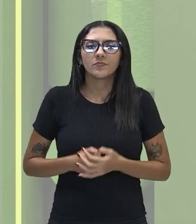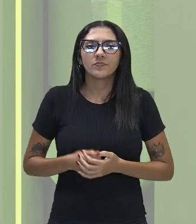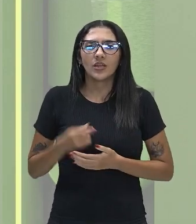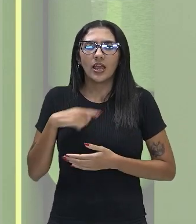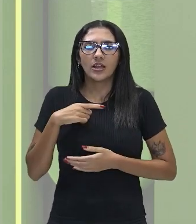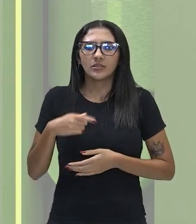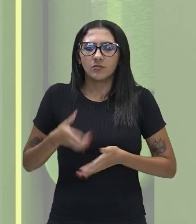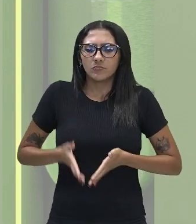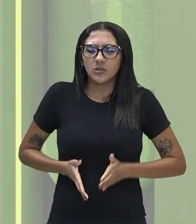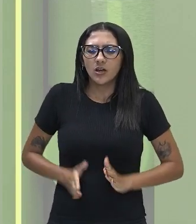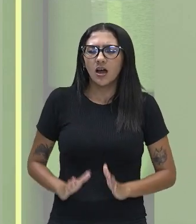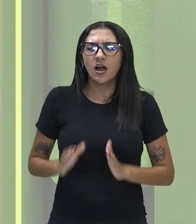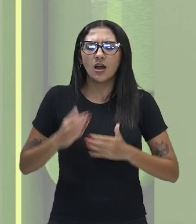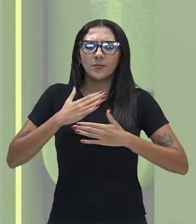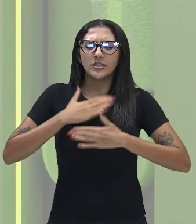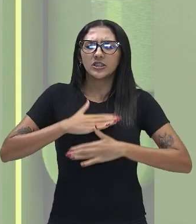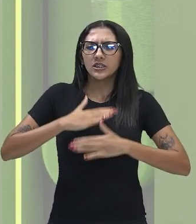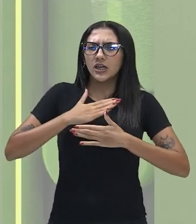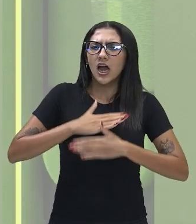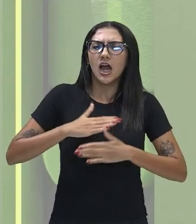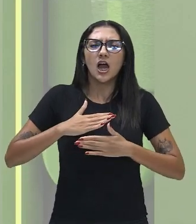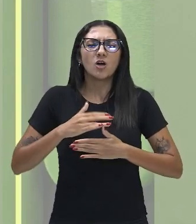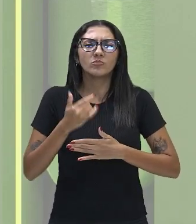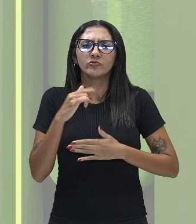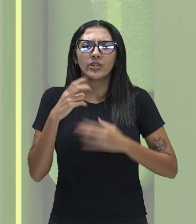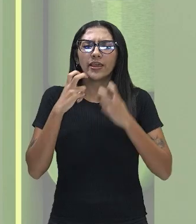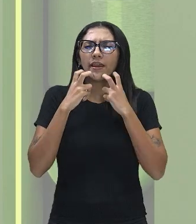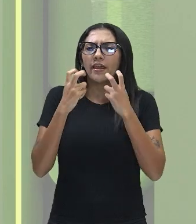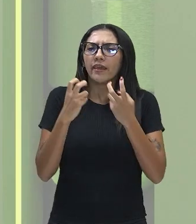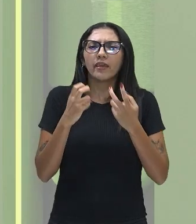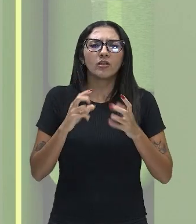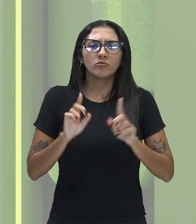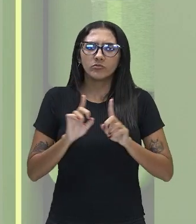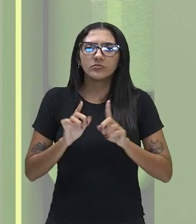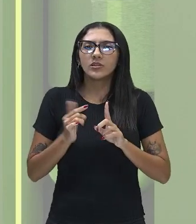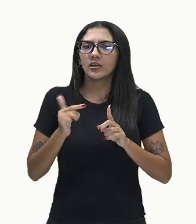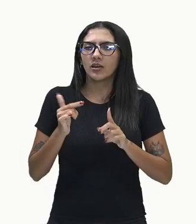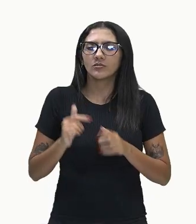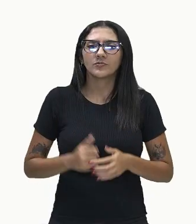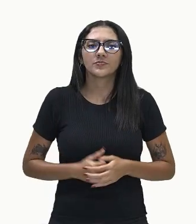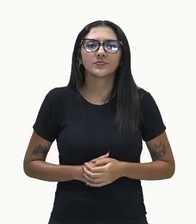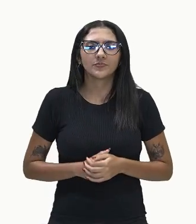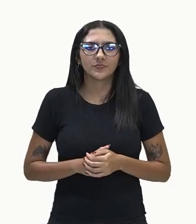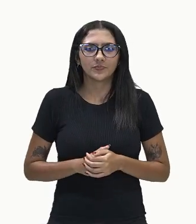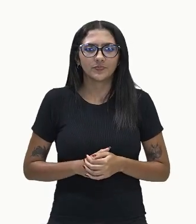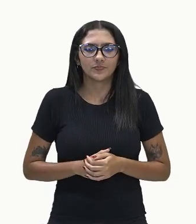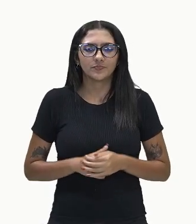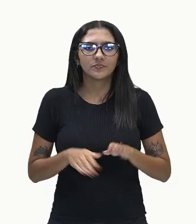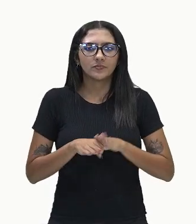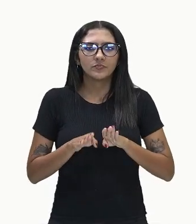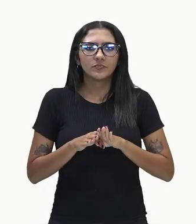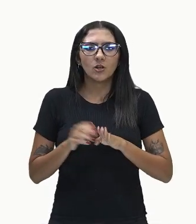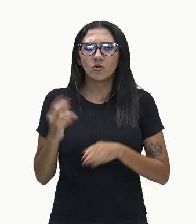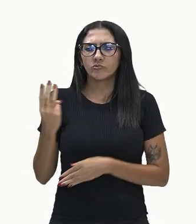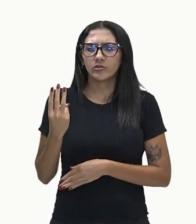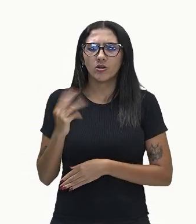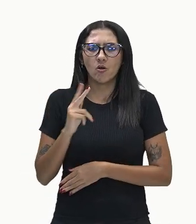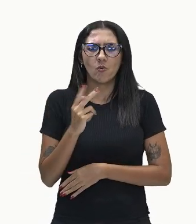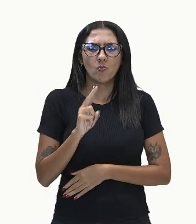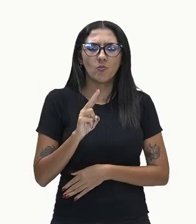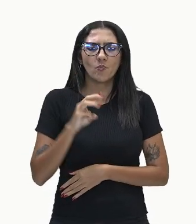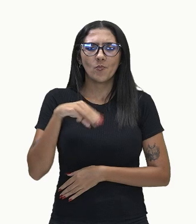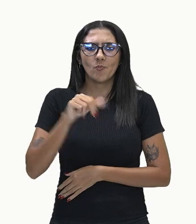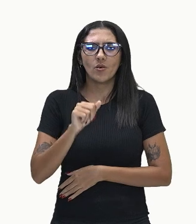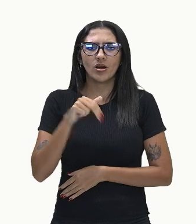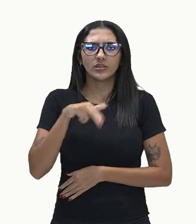sem barulho, de forma mais tranquila. E o parto humanizado. O parto humanizado,